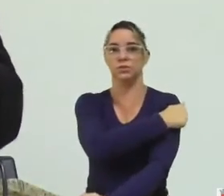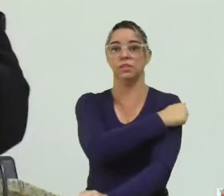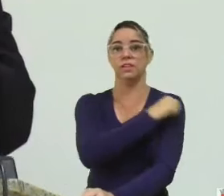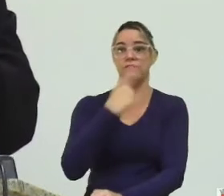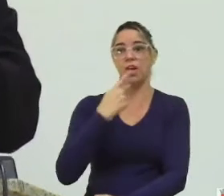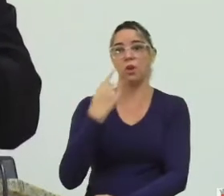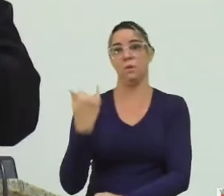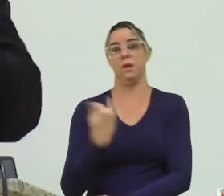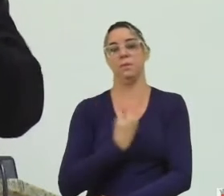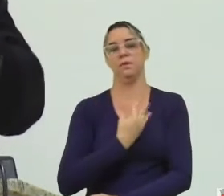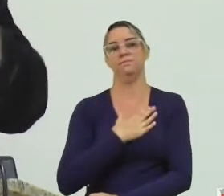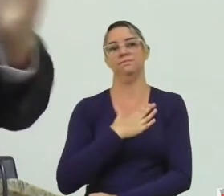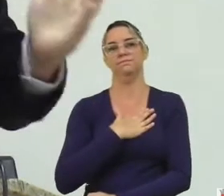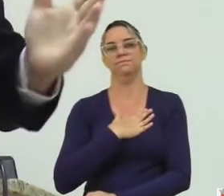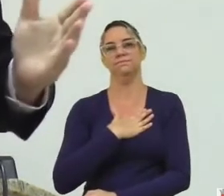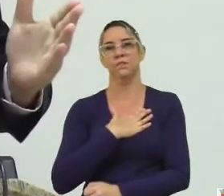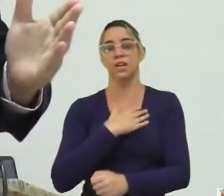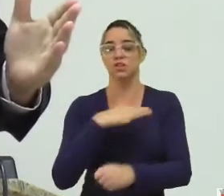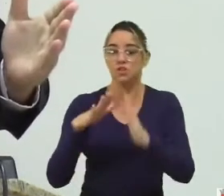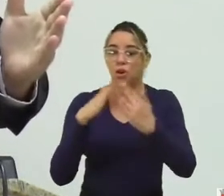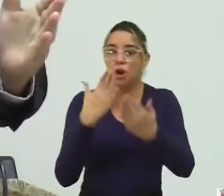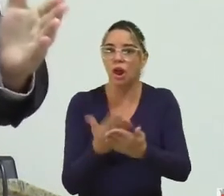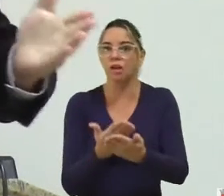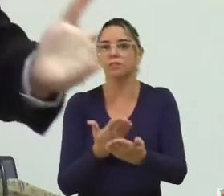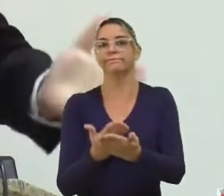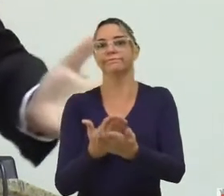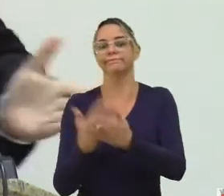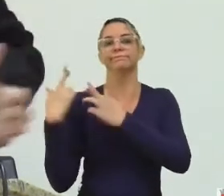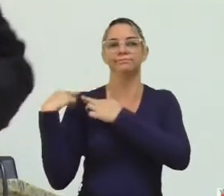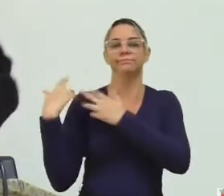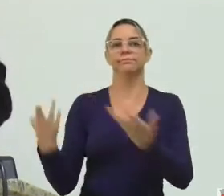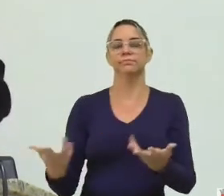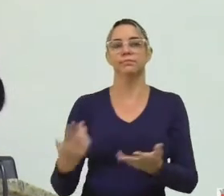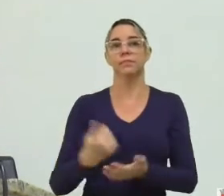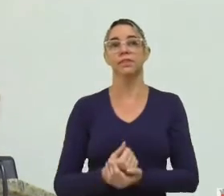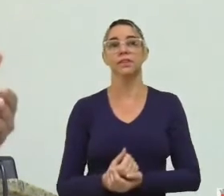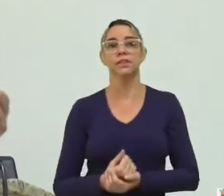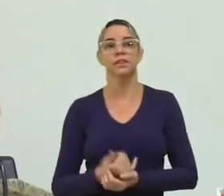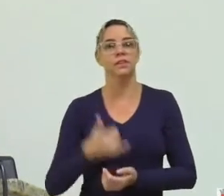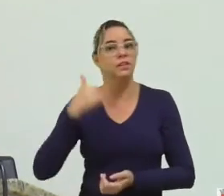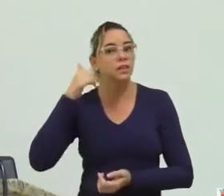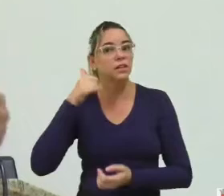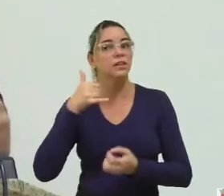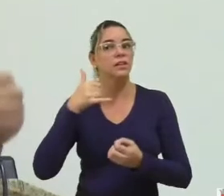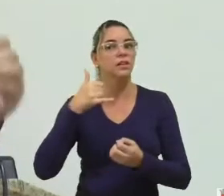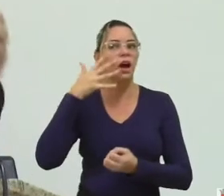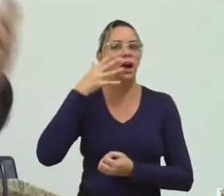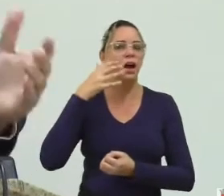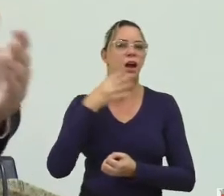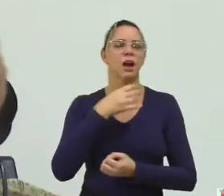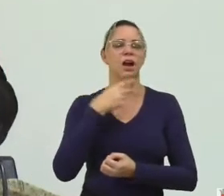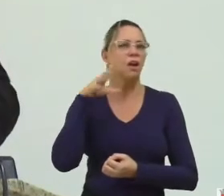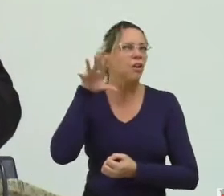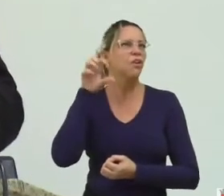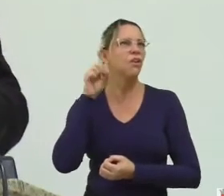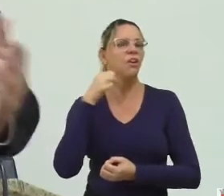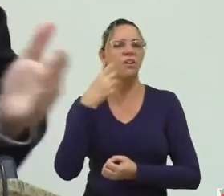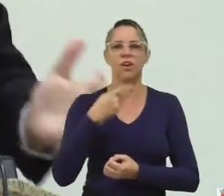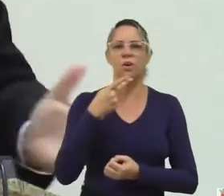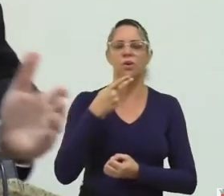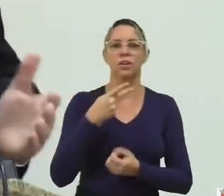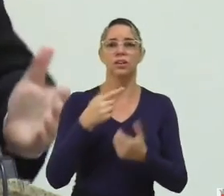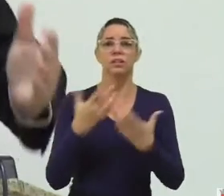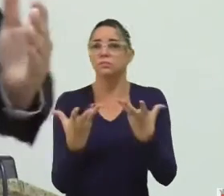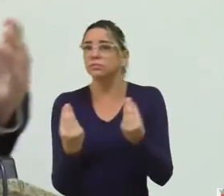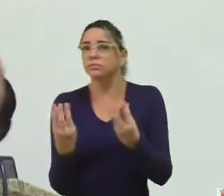nossa escola, e está, como ele falou aqui, lotado, e com essa lotação, essa